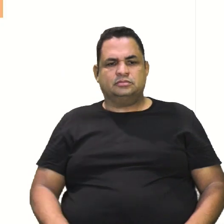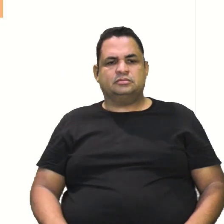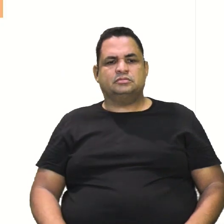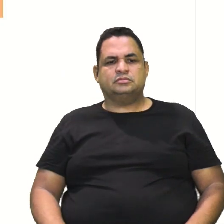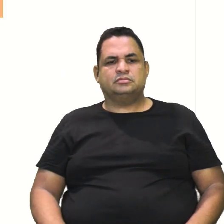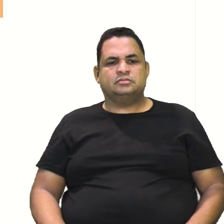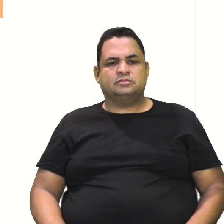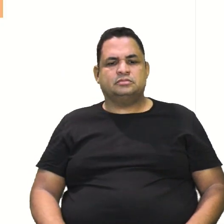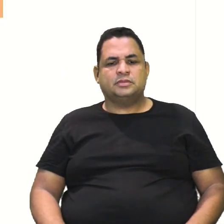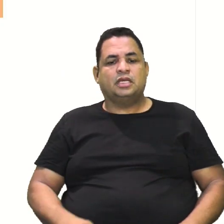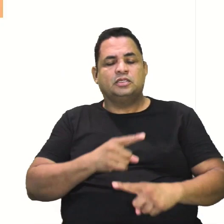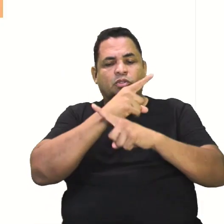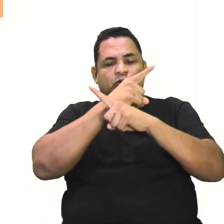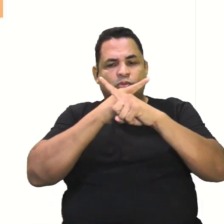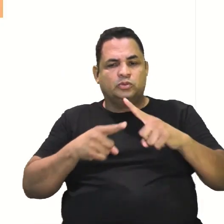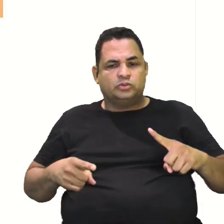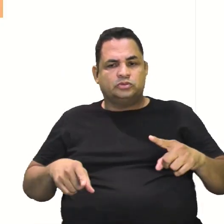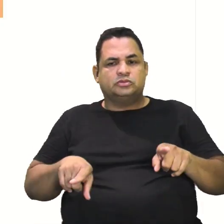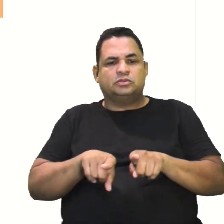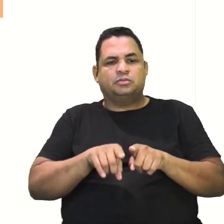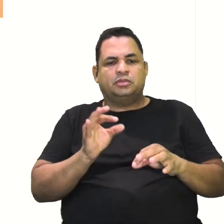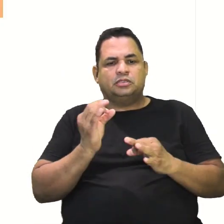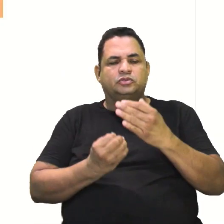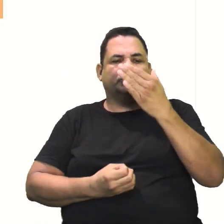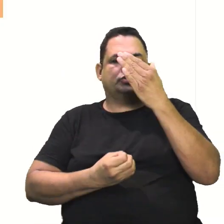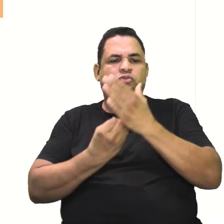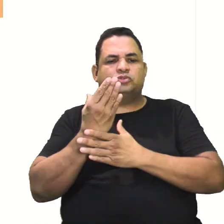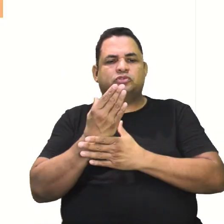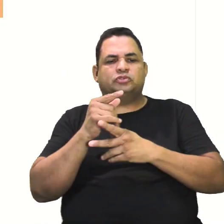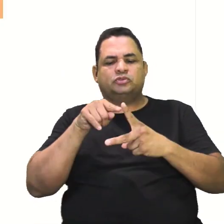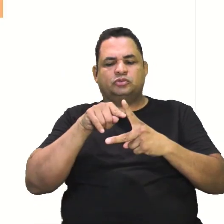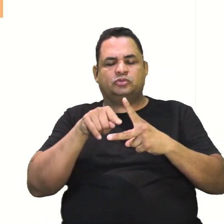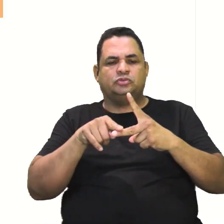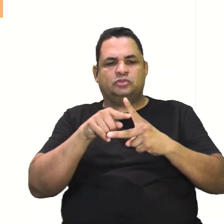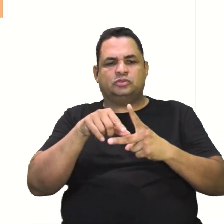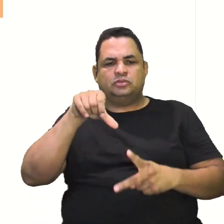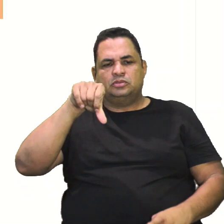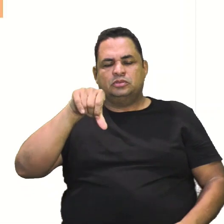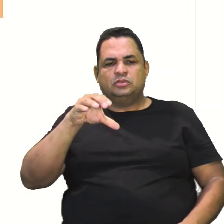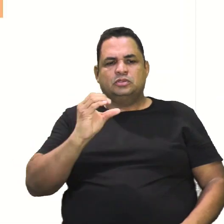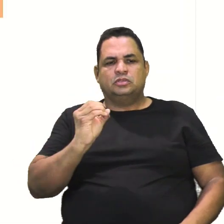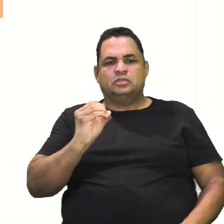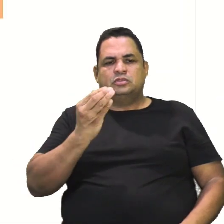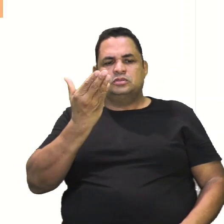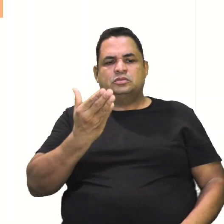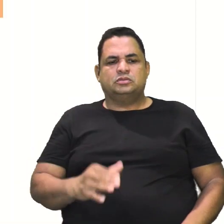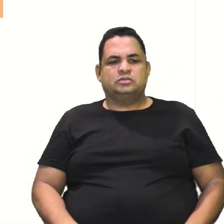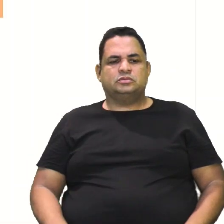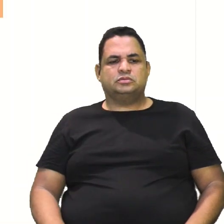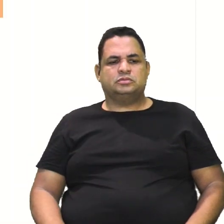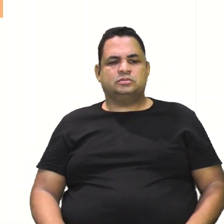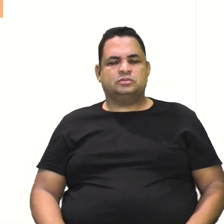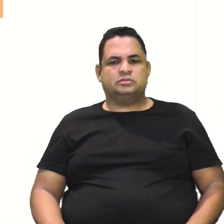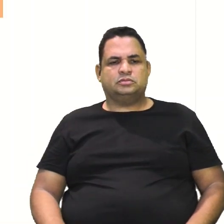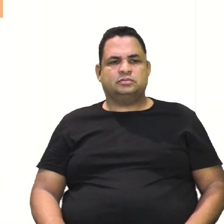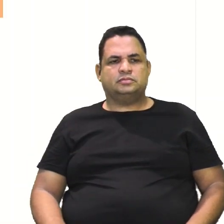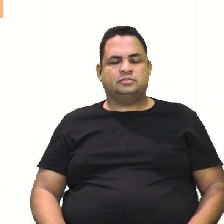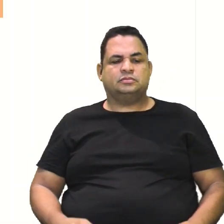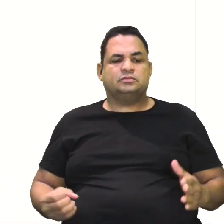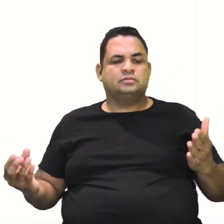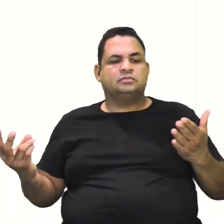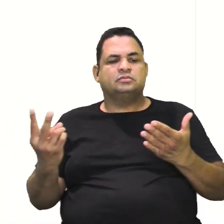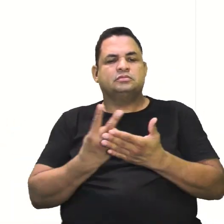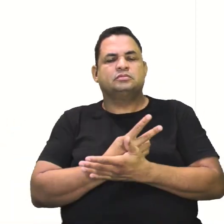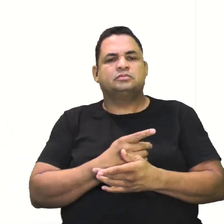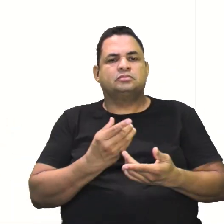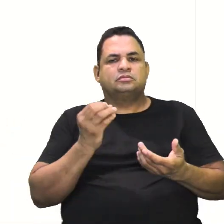tempo, além de se cruzar, ainda cruza formando um ângulo de 90? Isso. E nesse caso? Nesse caso, então, vai acontecer